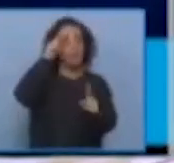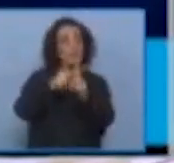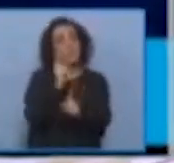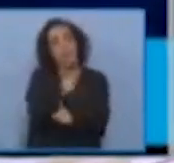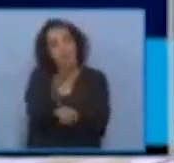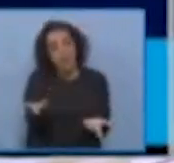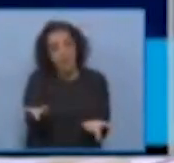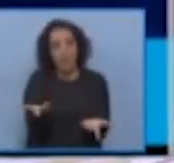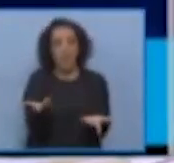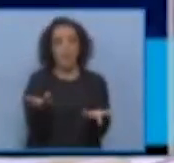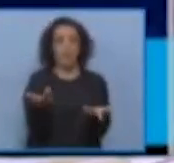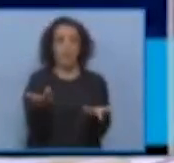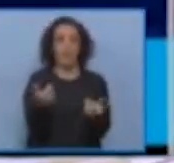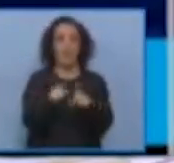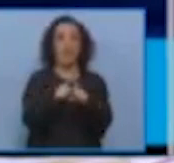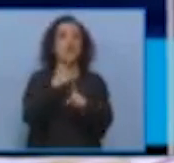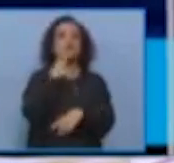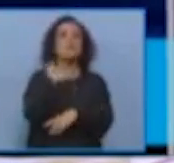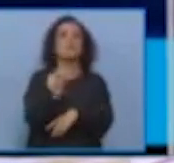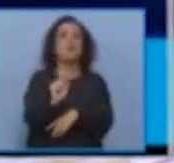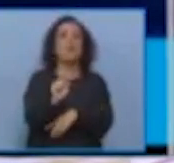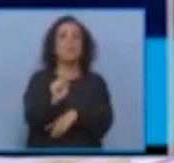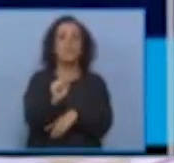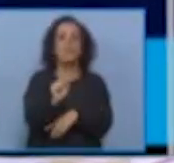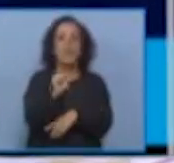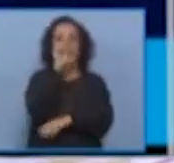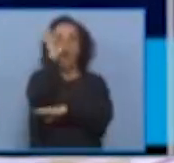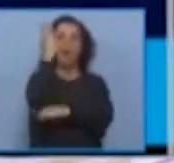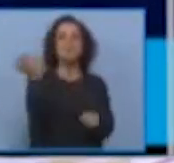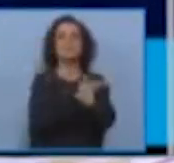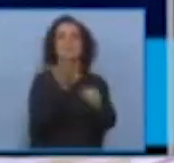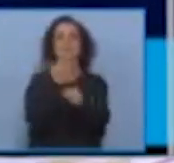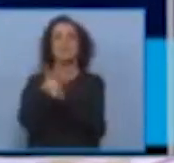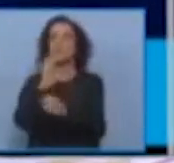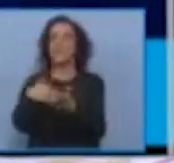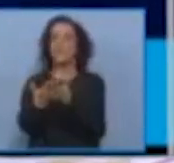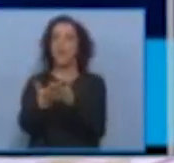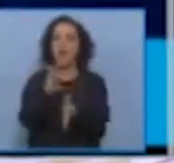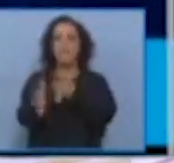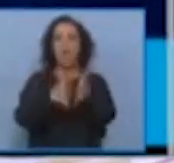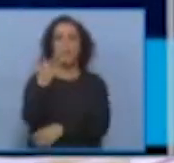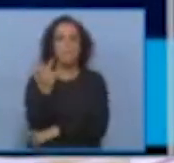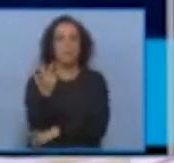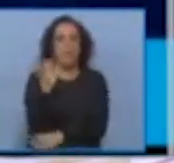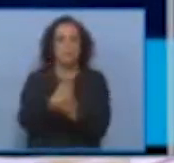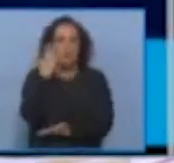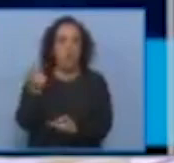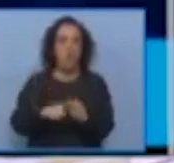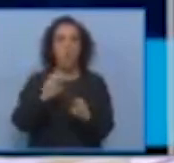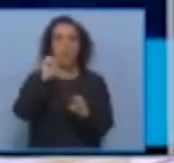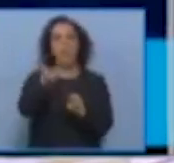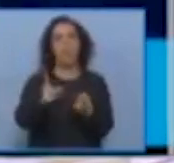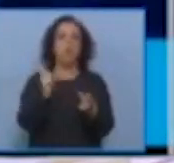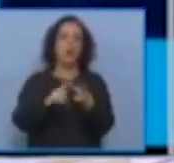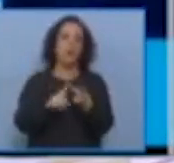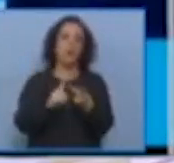seja, que não podemos cortar as árvores todas, não é? Claro. Só para os madeireiros de zona ou para